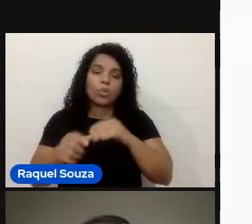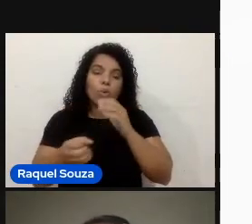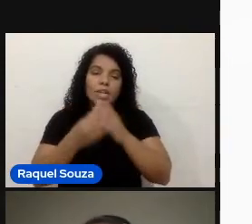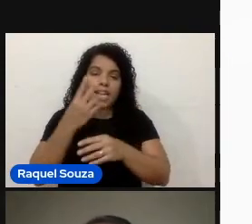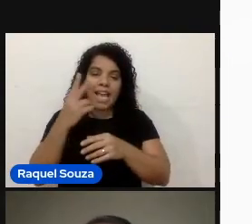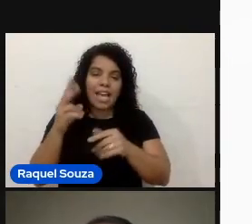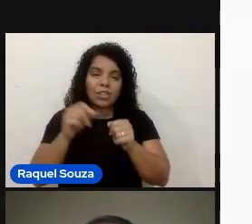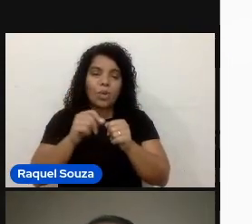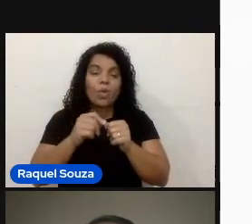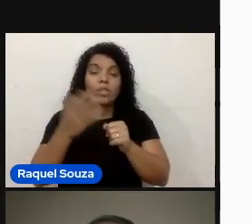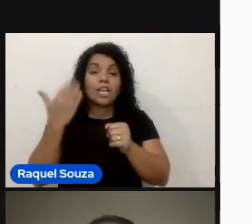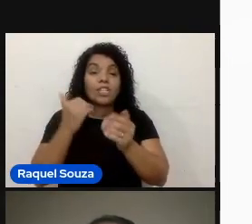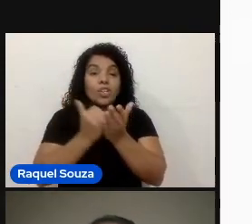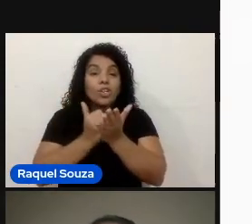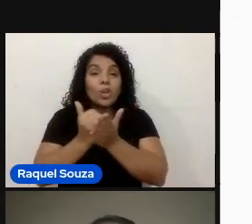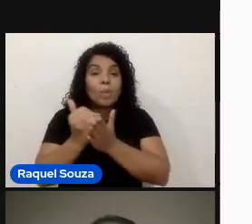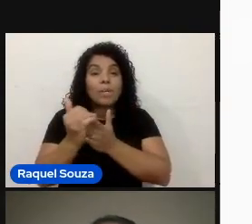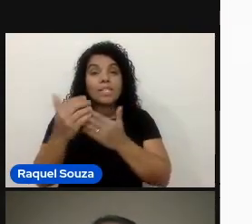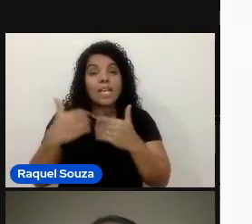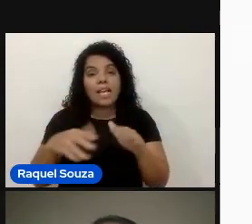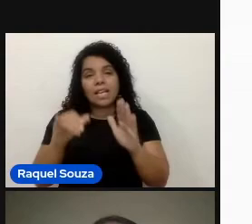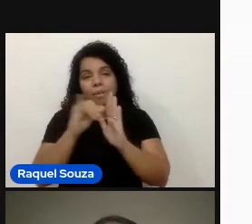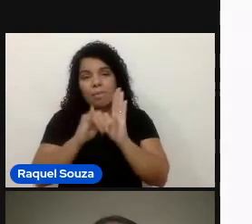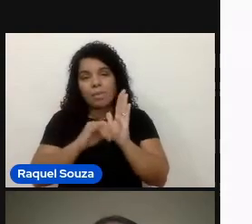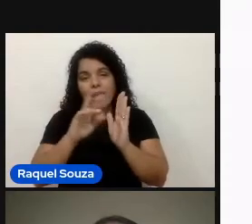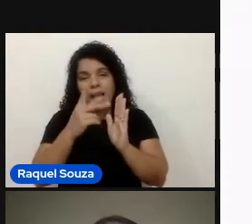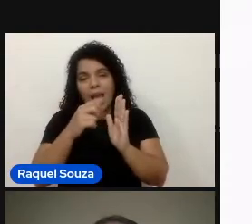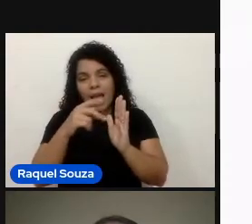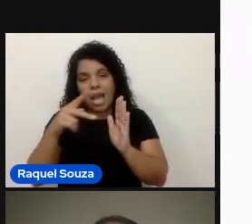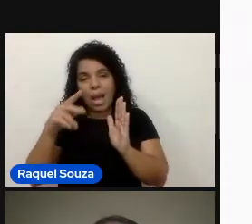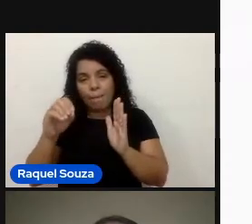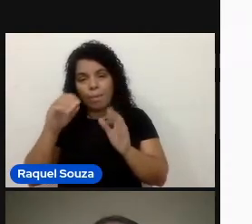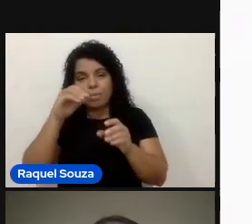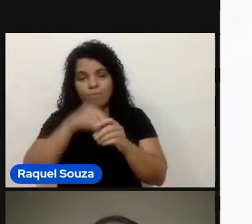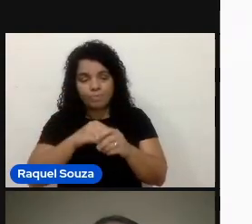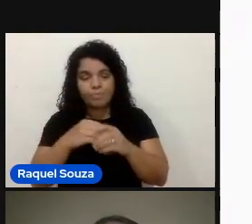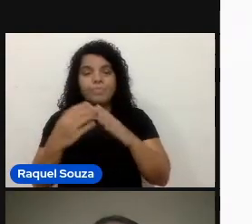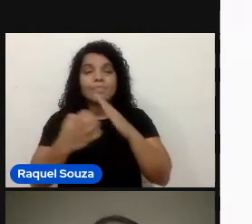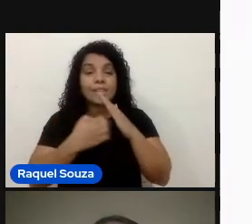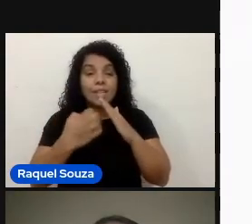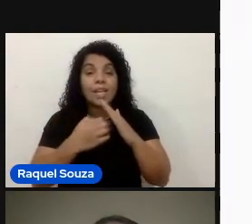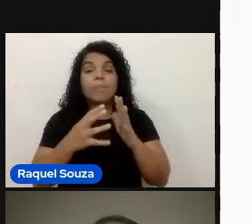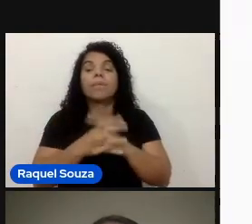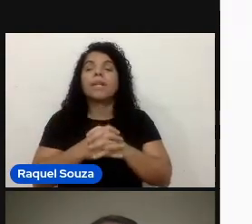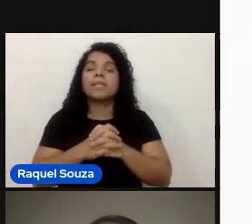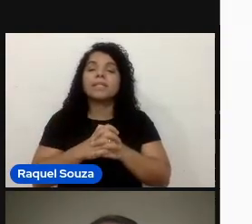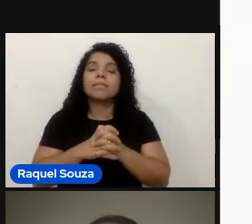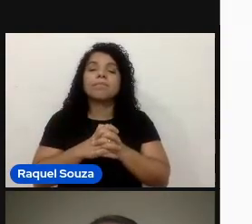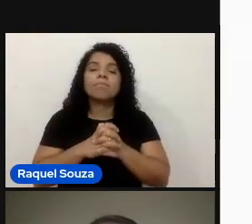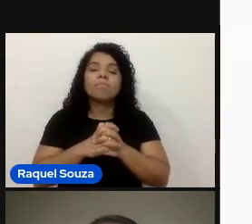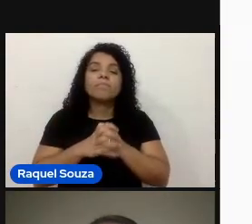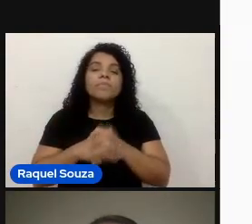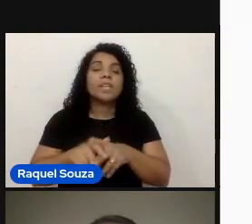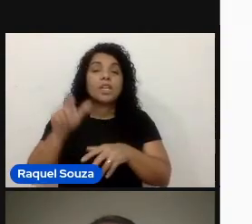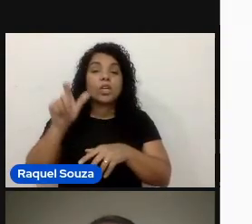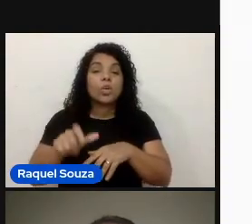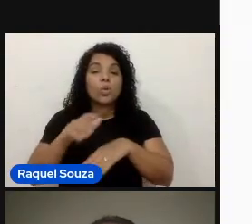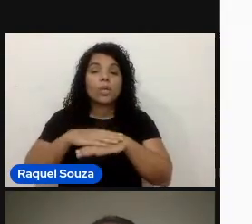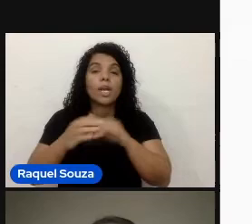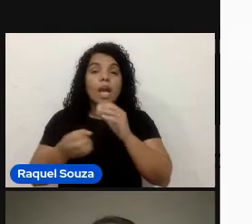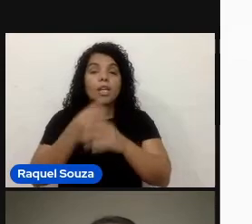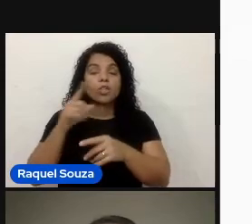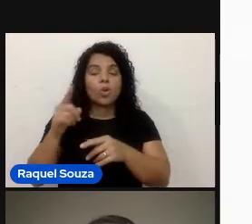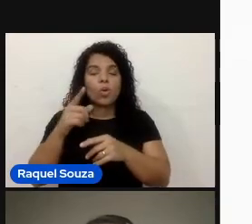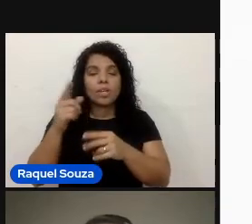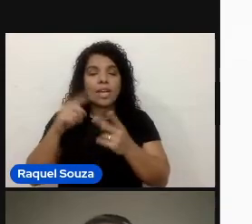comecei a implementar o Rapo na empresa, e o criador, que se chama Henrik, ele é